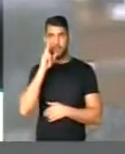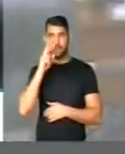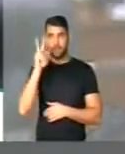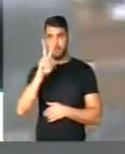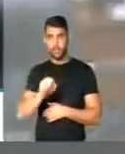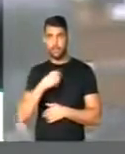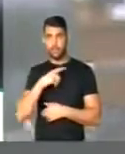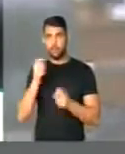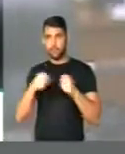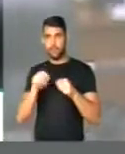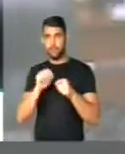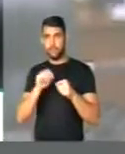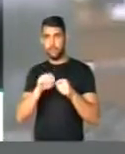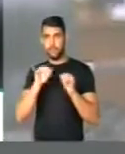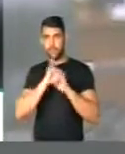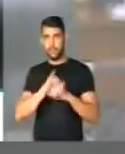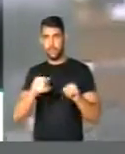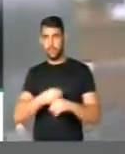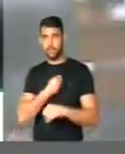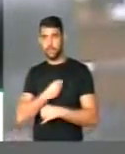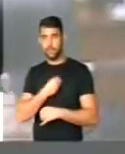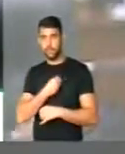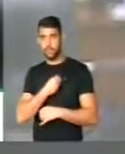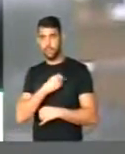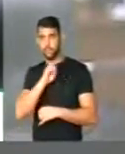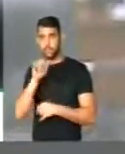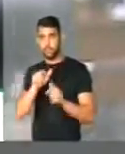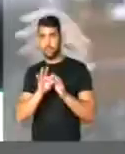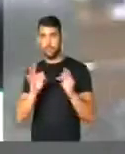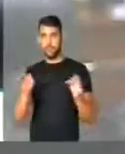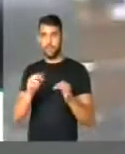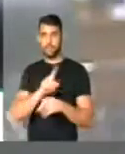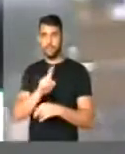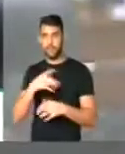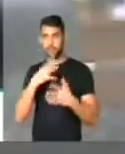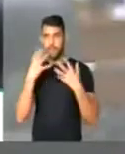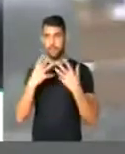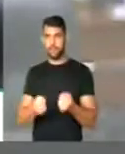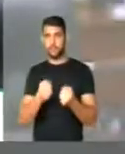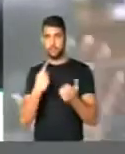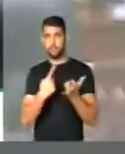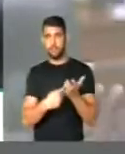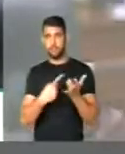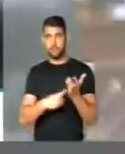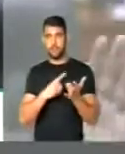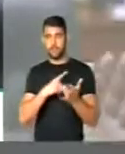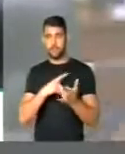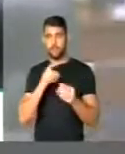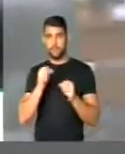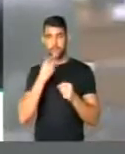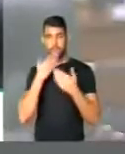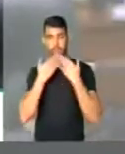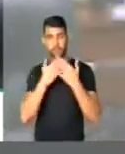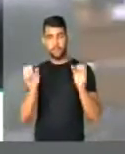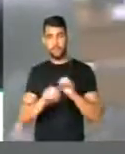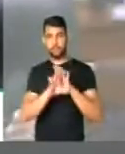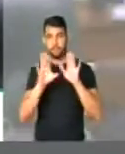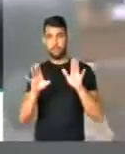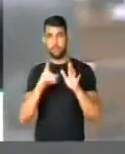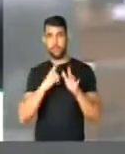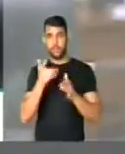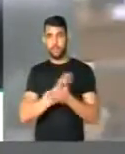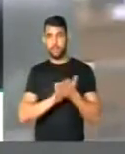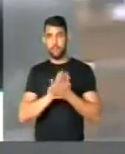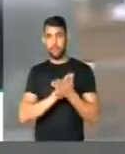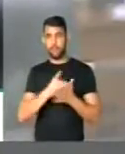vezes para poder fazer uma declaração. Simplesmente o não assentimento já é uma demonstração clara de